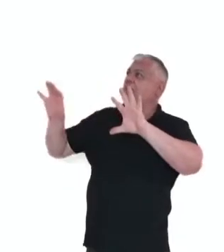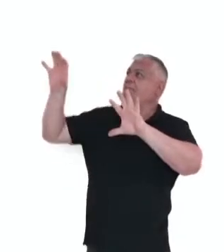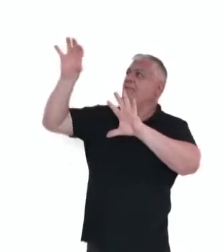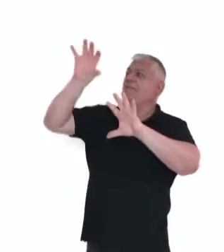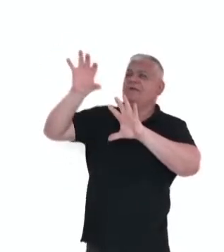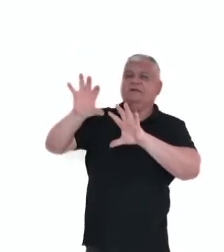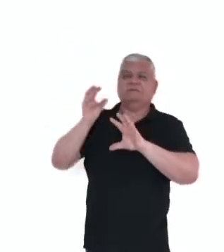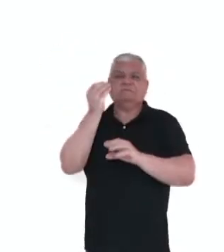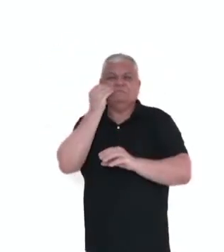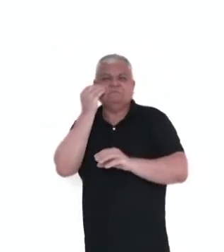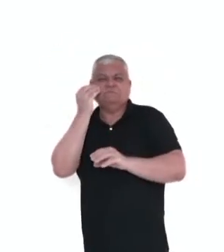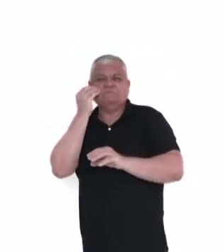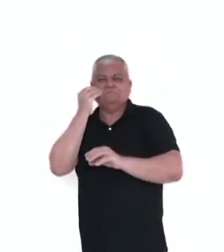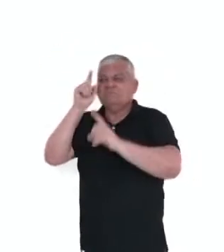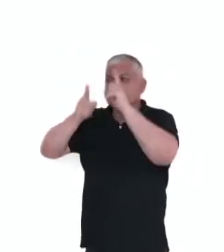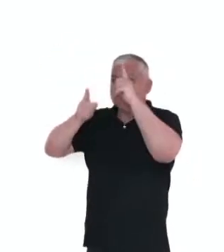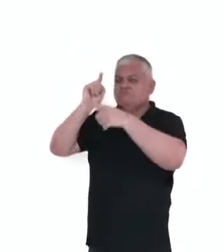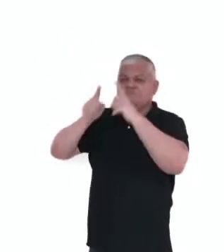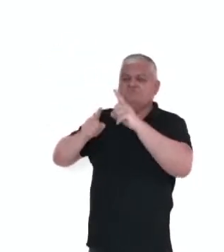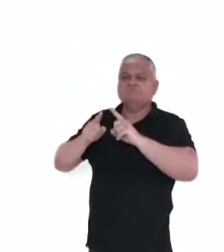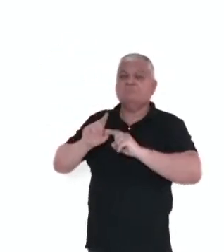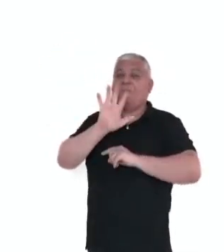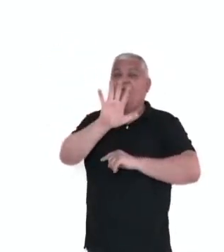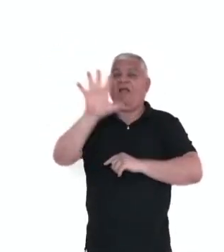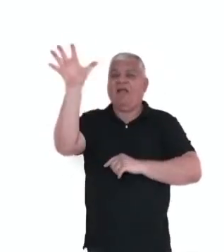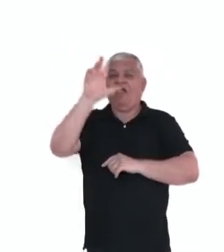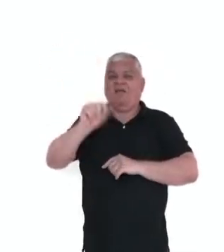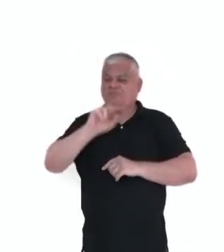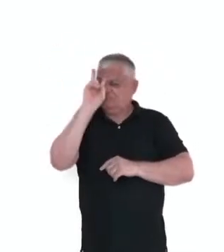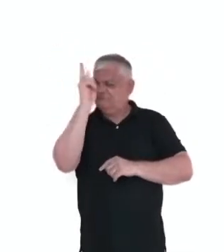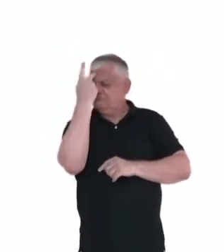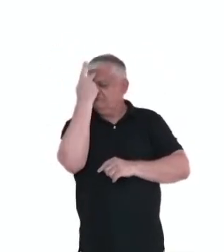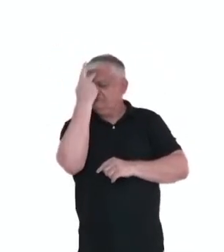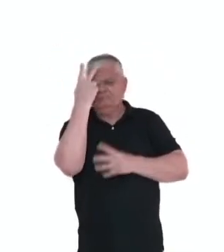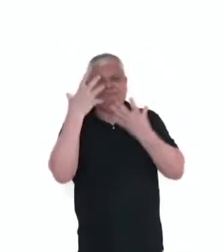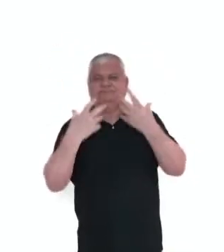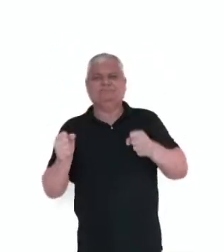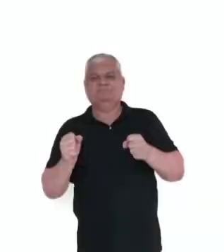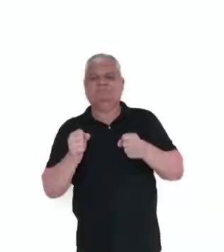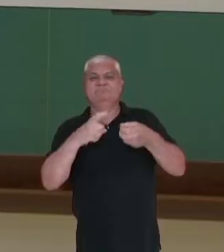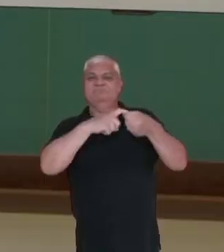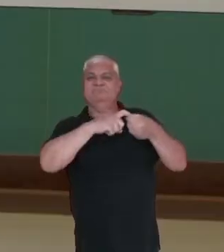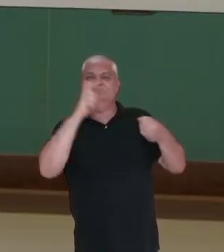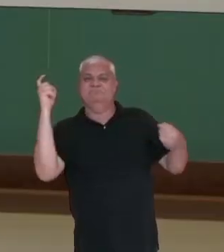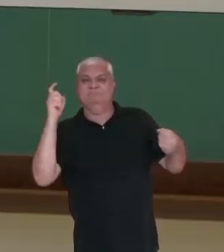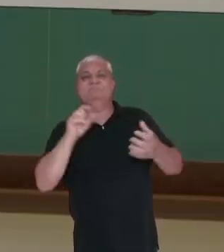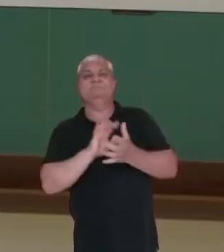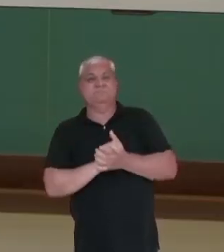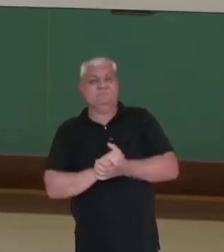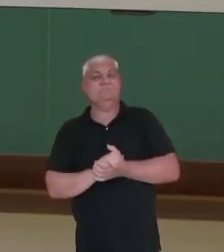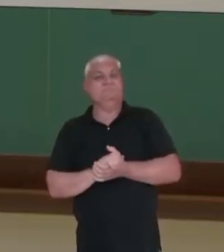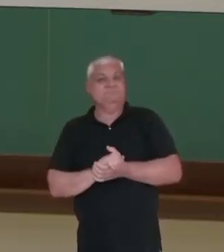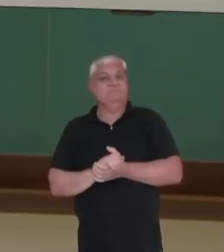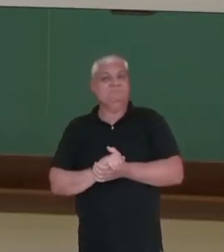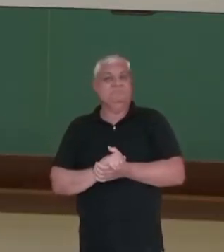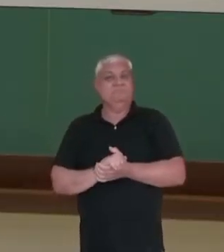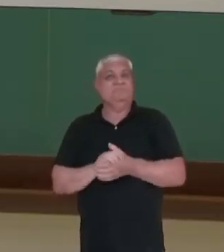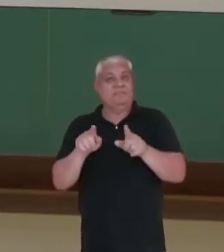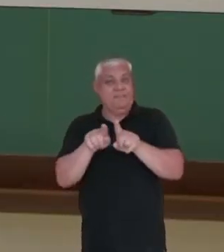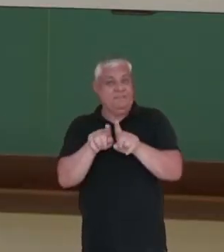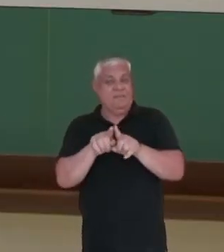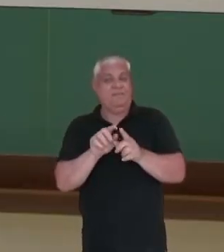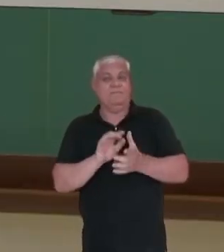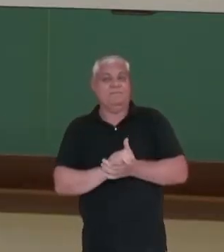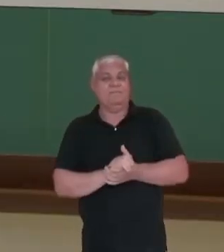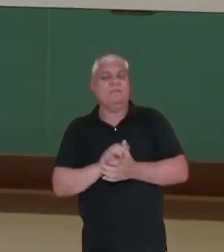Mas com certeza aí atualmente está tendo um processo ali junto com esse movimento que citamos aqui,